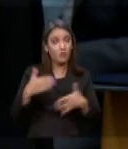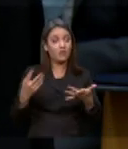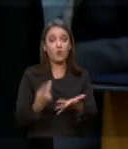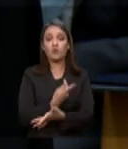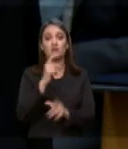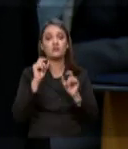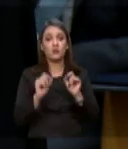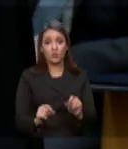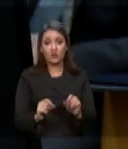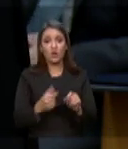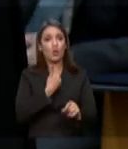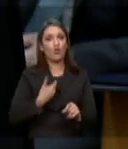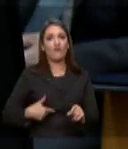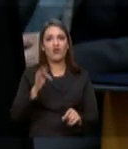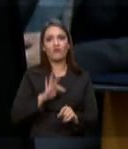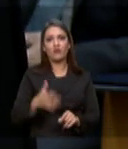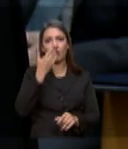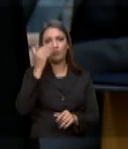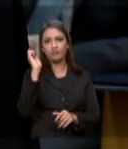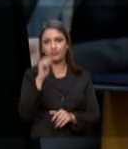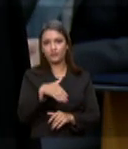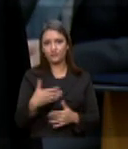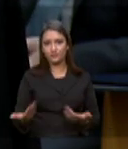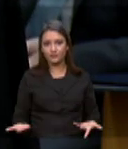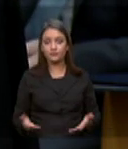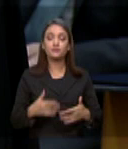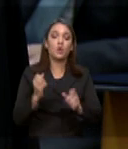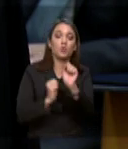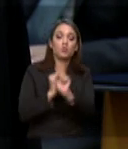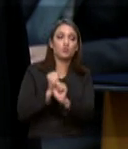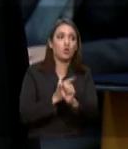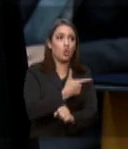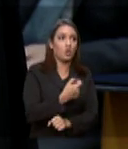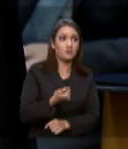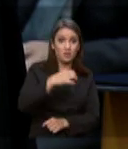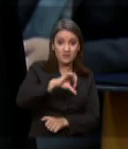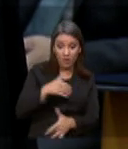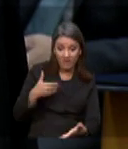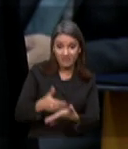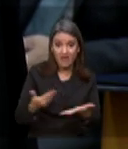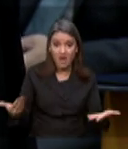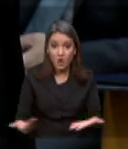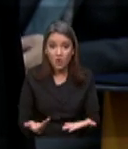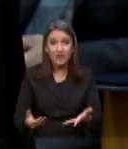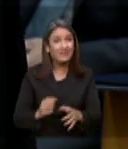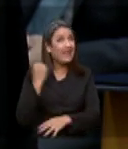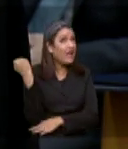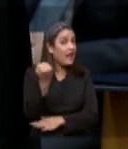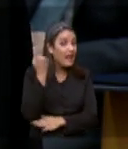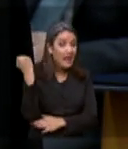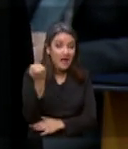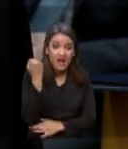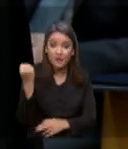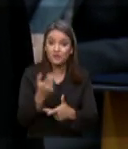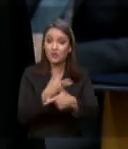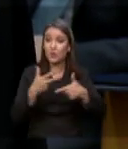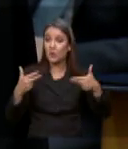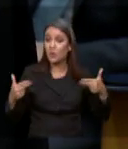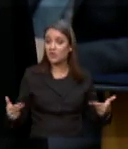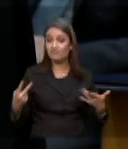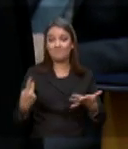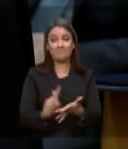abandonado pelo governo federal. Desde 2019, graves violações e irreparáveis lesões a preceitos